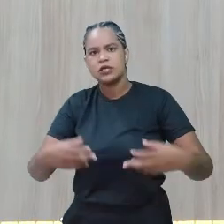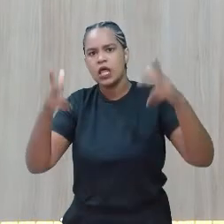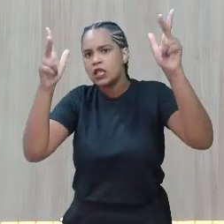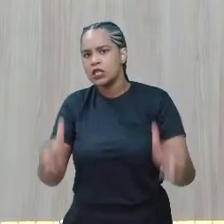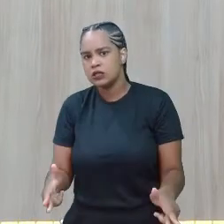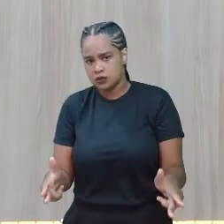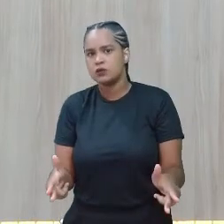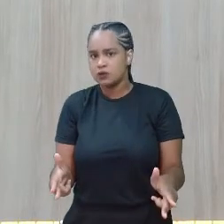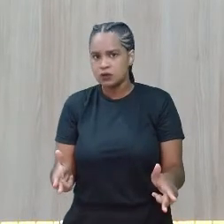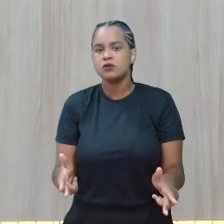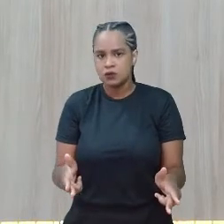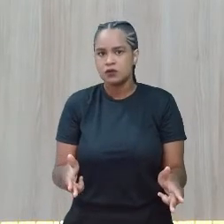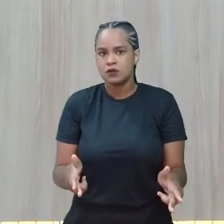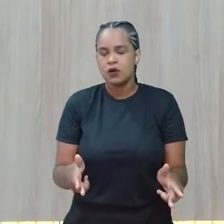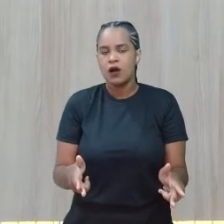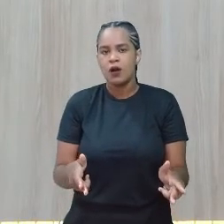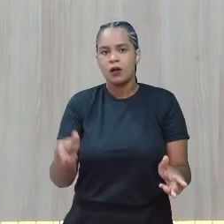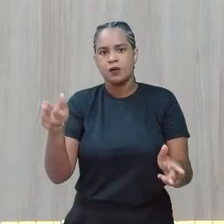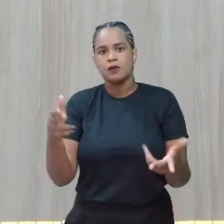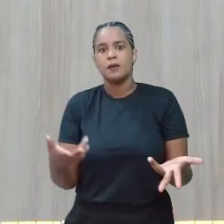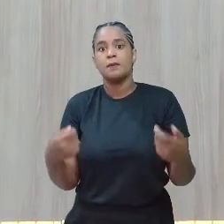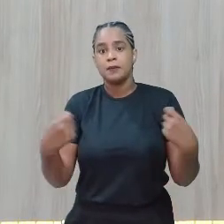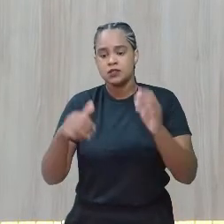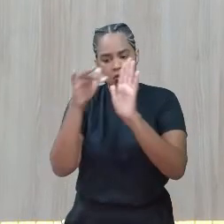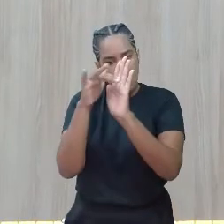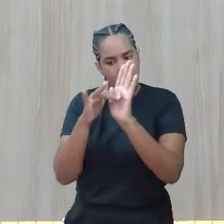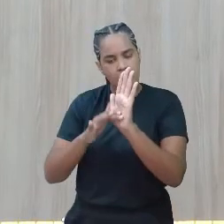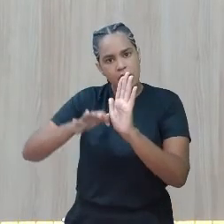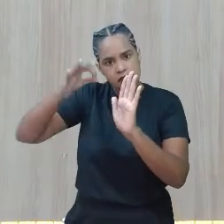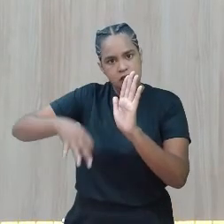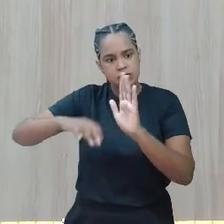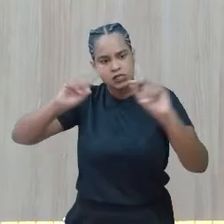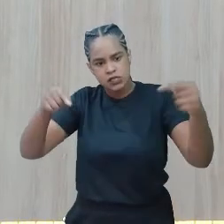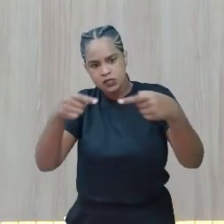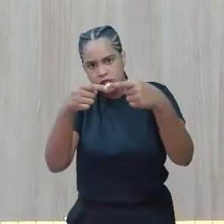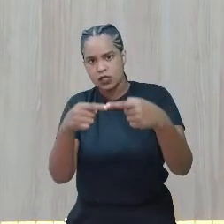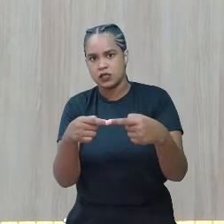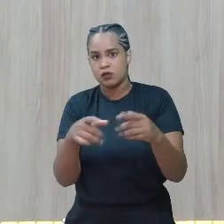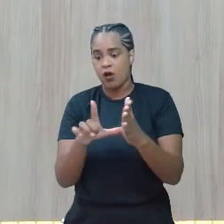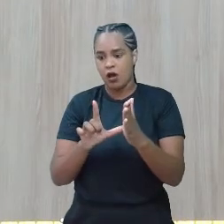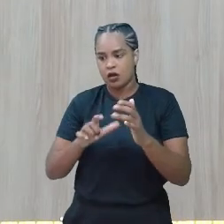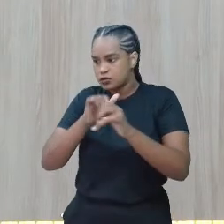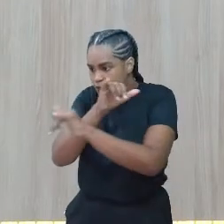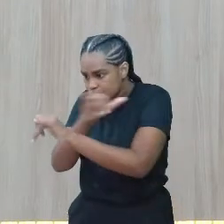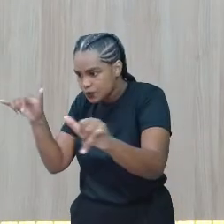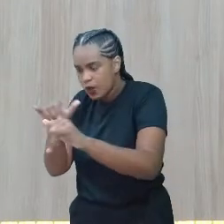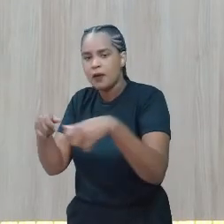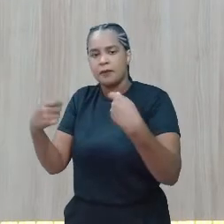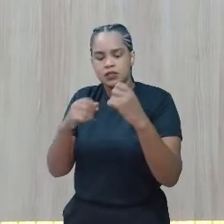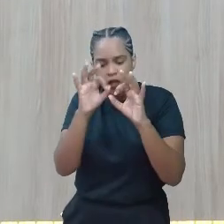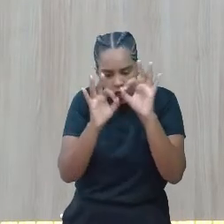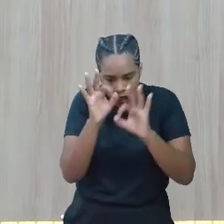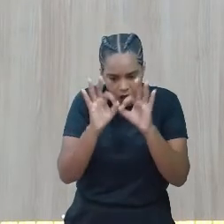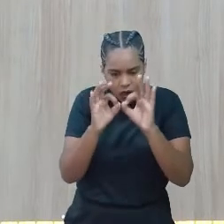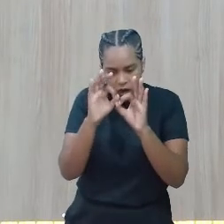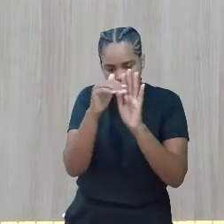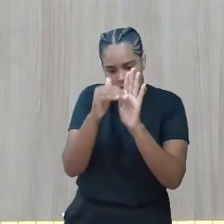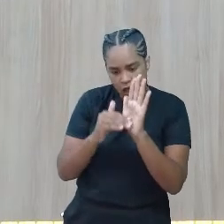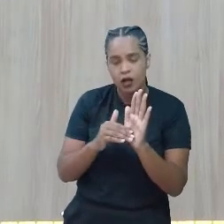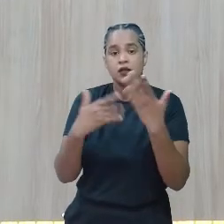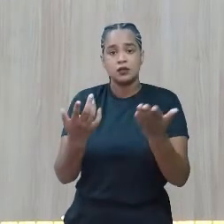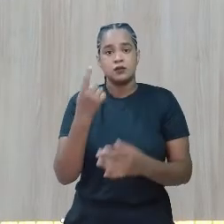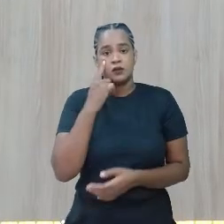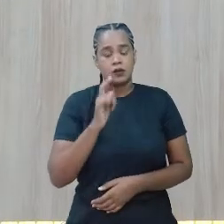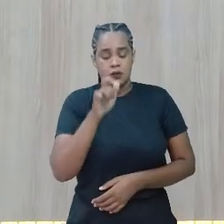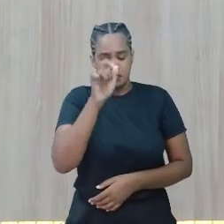estar ali naquele roteiro, antes de ser apresentada ao público. Então, o entrevistador, ele